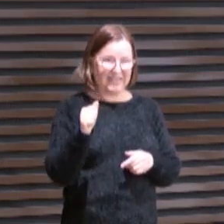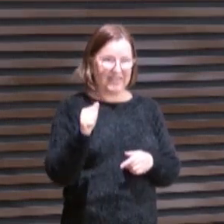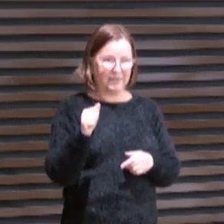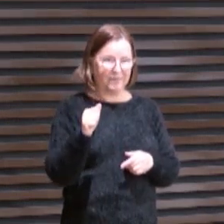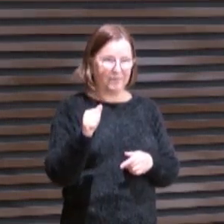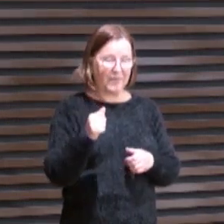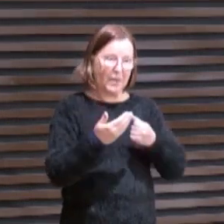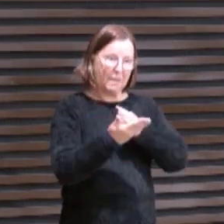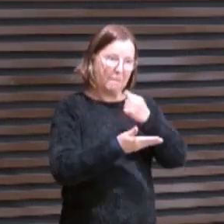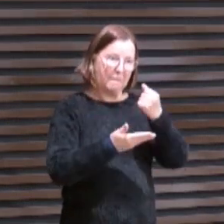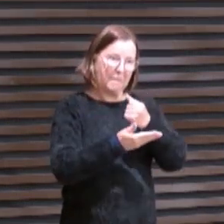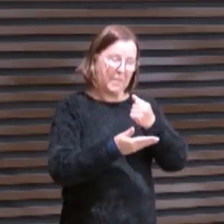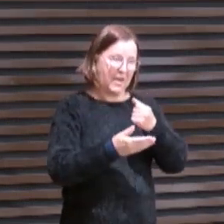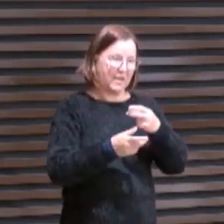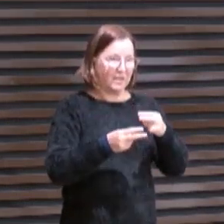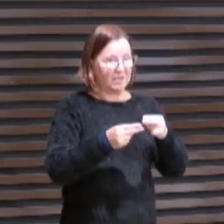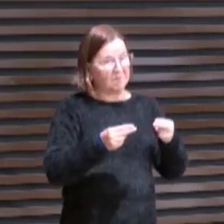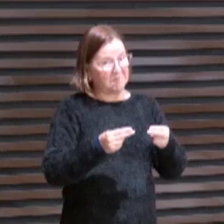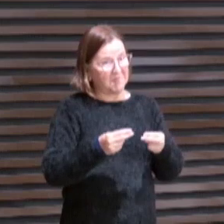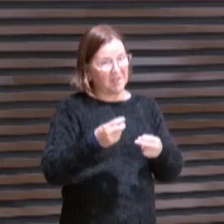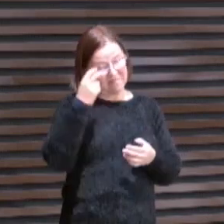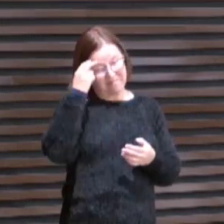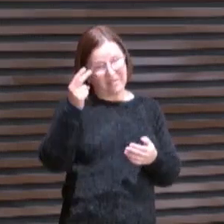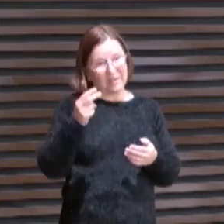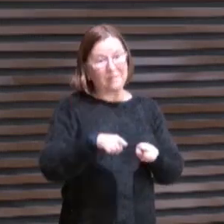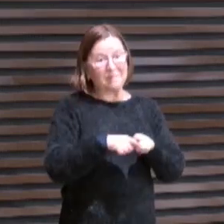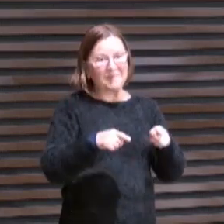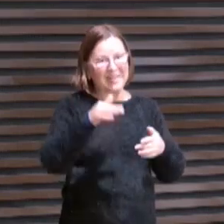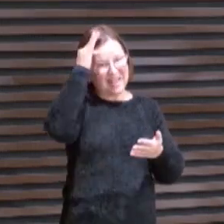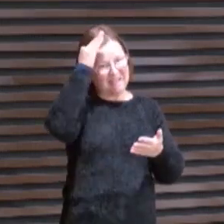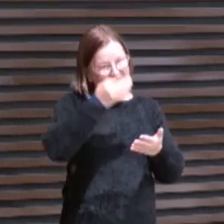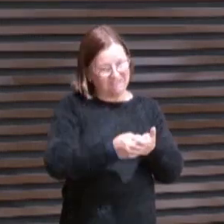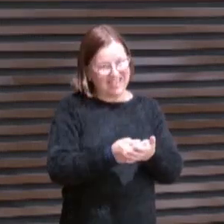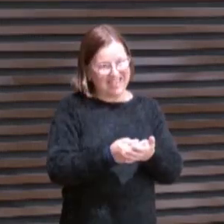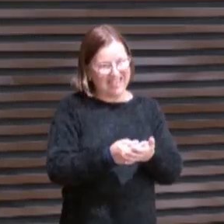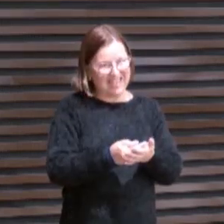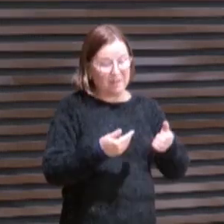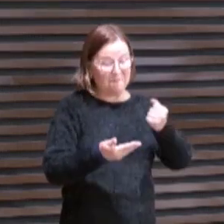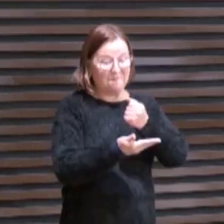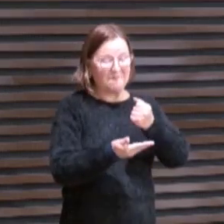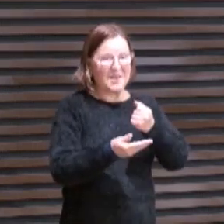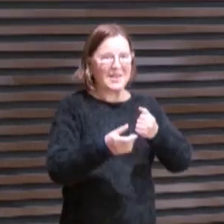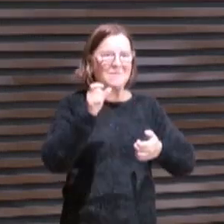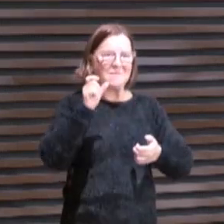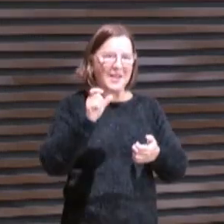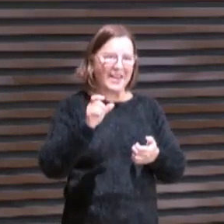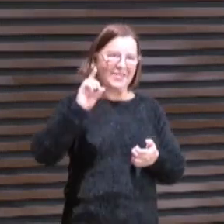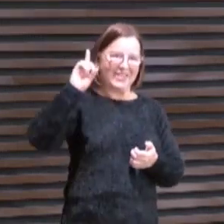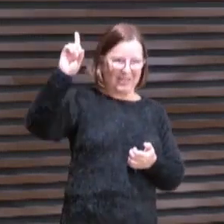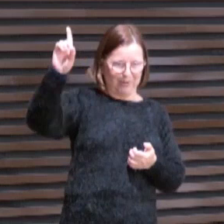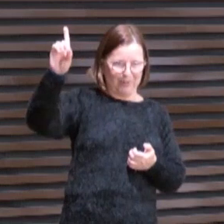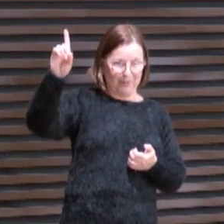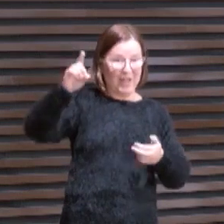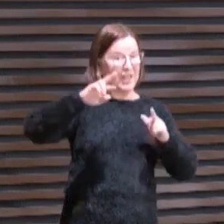lógica, inteligível. A fé está fundamentada na palavra de Deus. É diferente quando uma pessoa